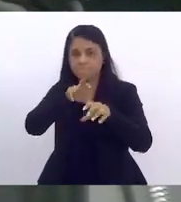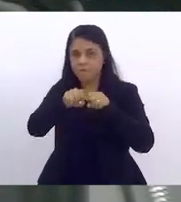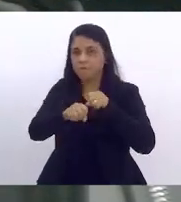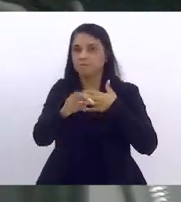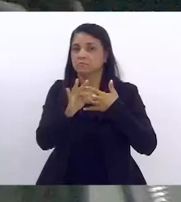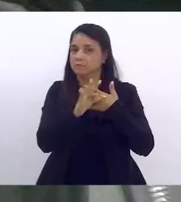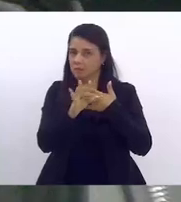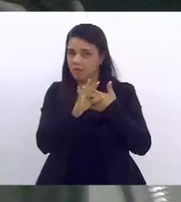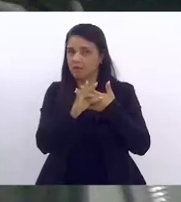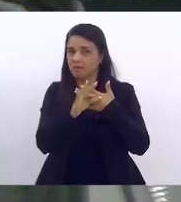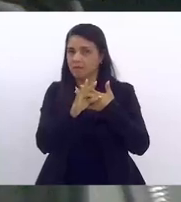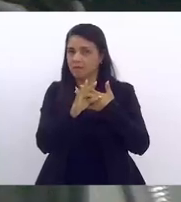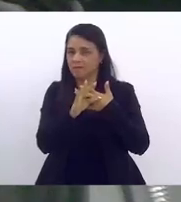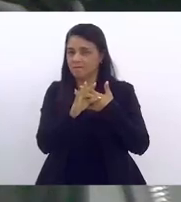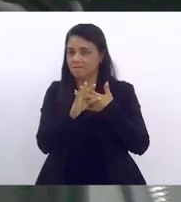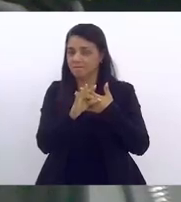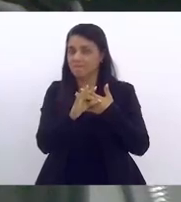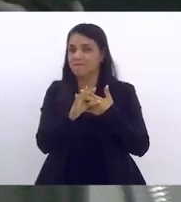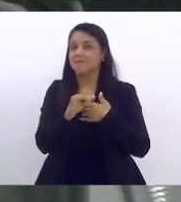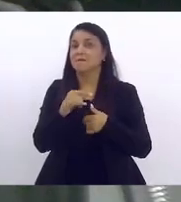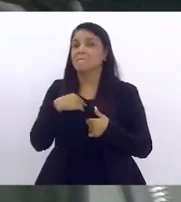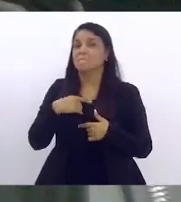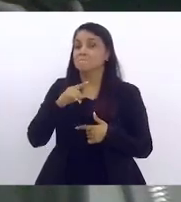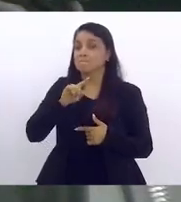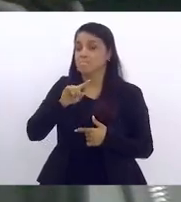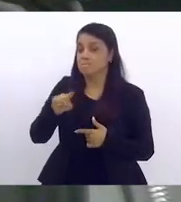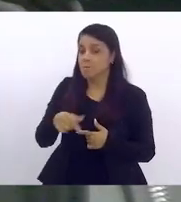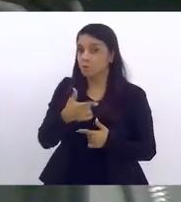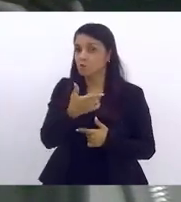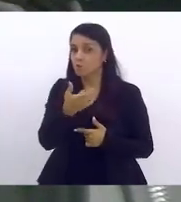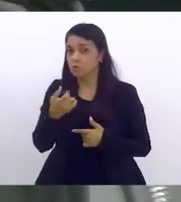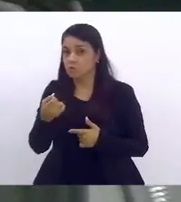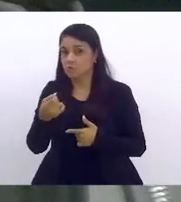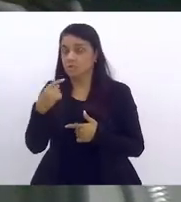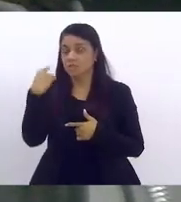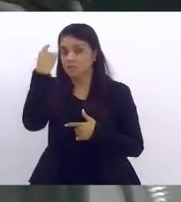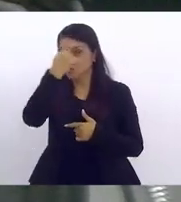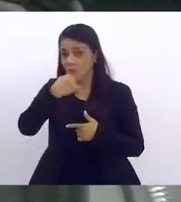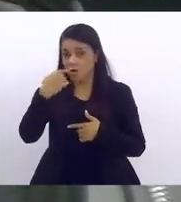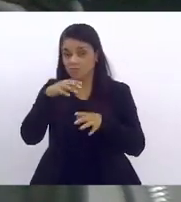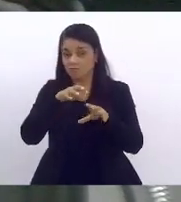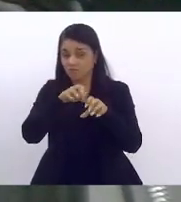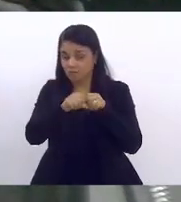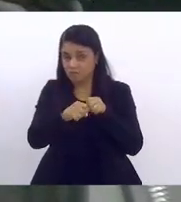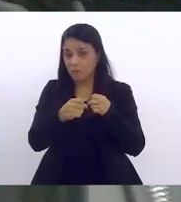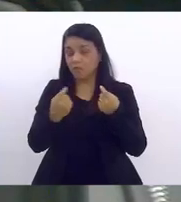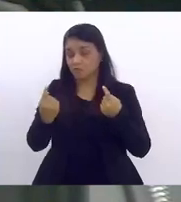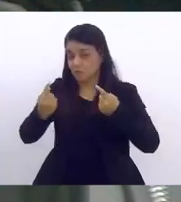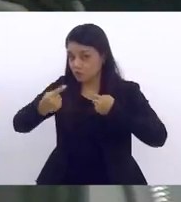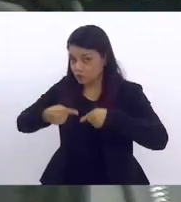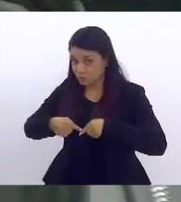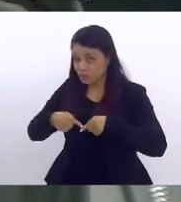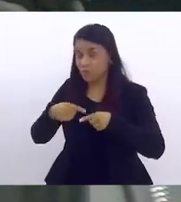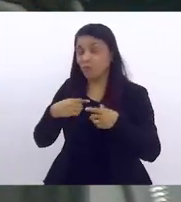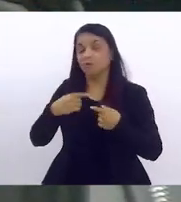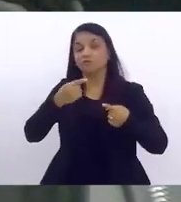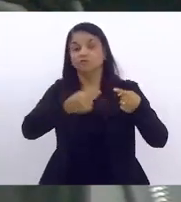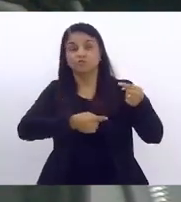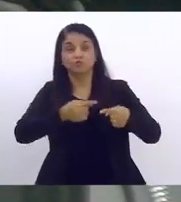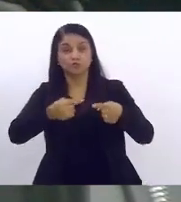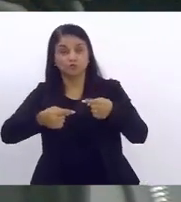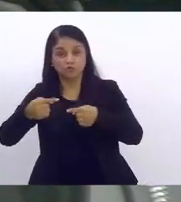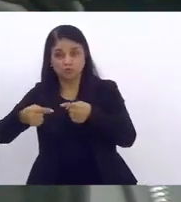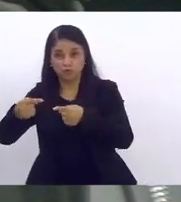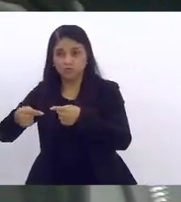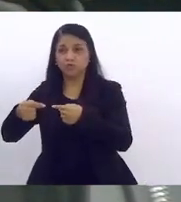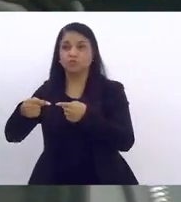técnica. A gente está falando aí de 1.200 horas de formação. Isto é disputa, porque, quando a gente vai discutir, foi